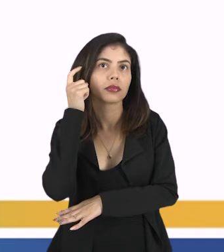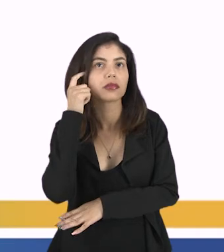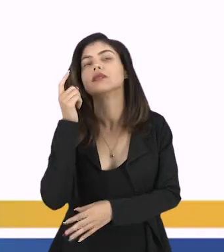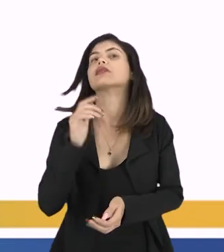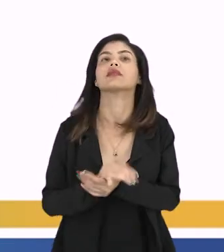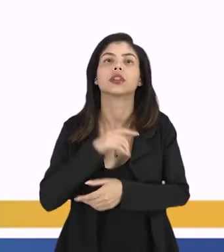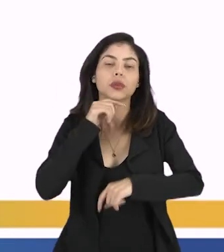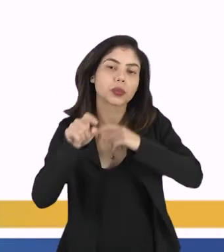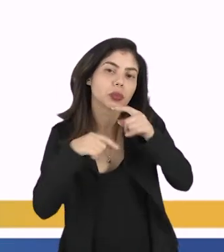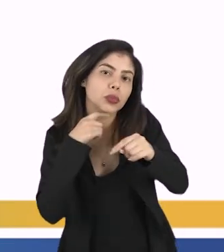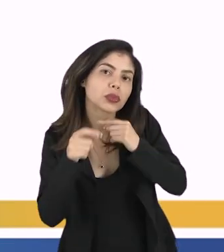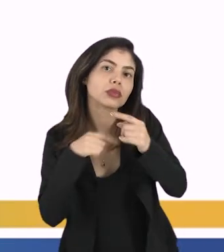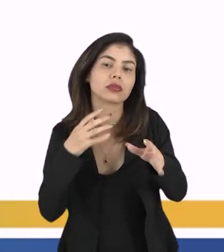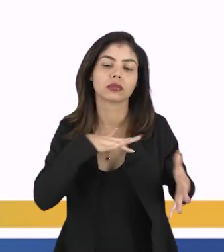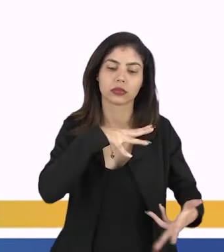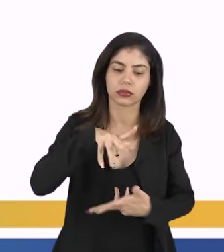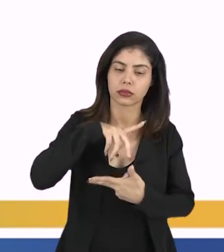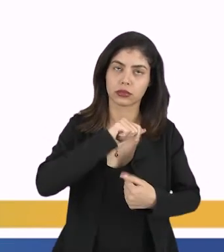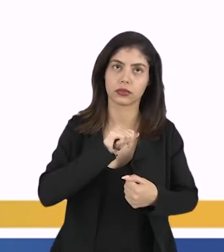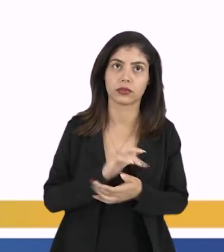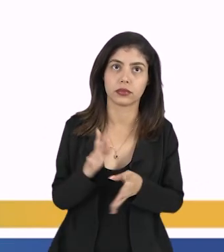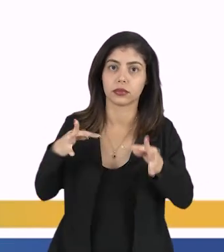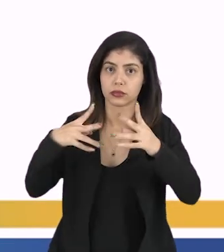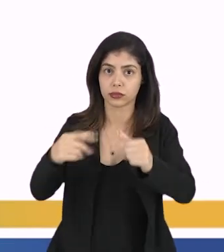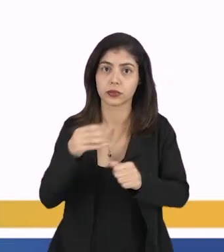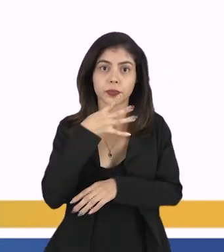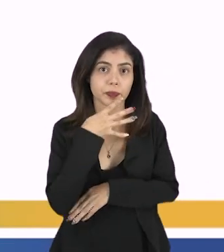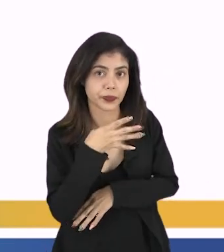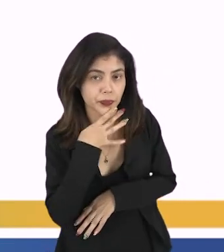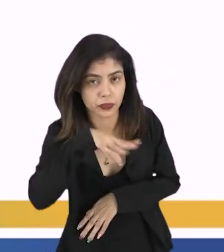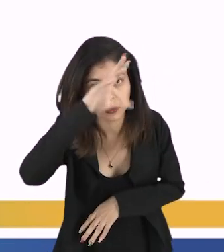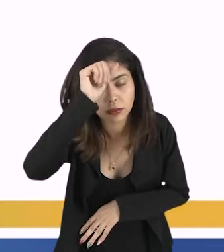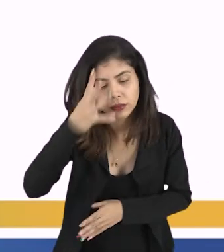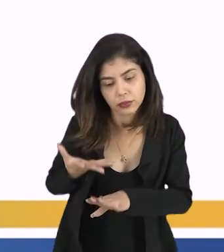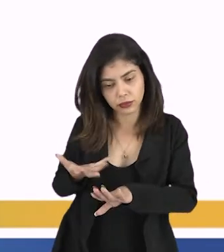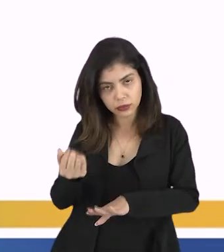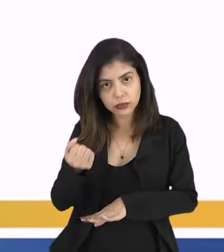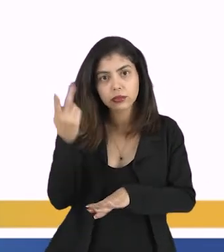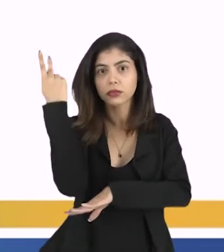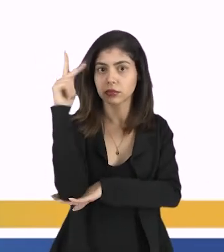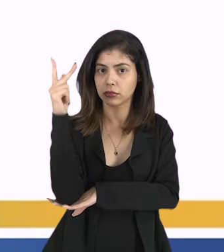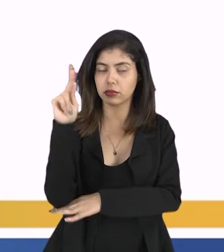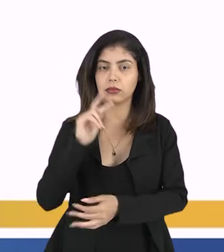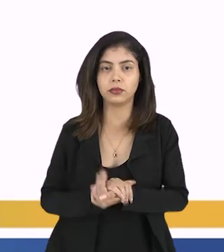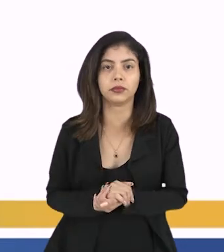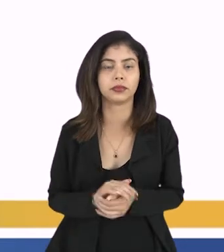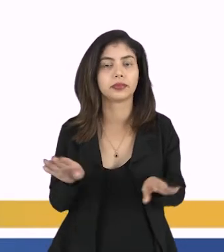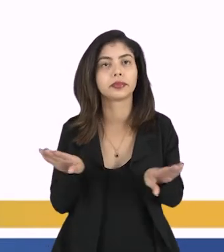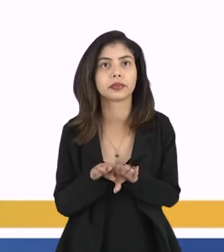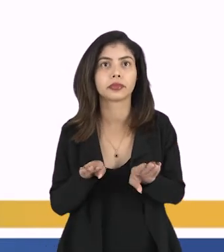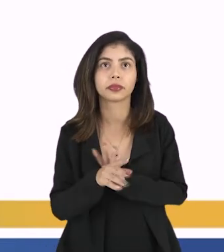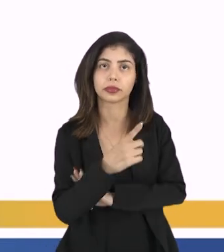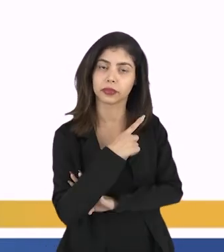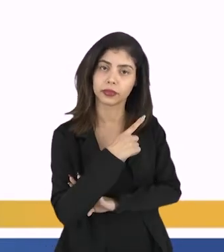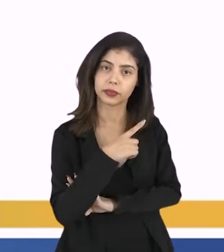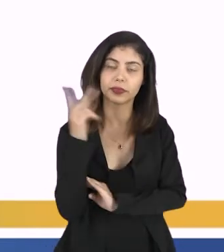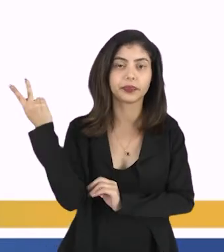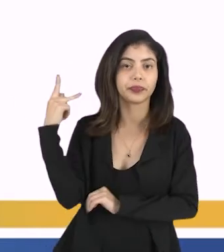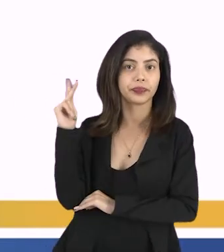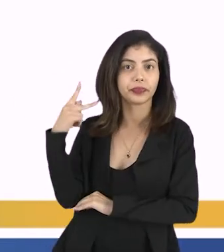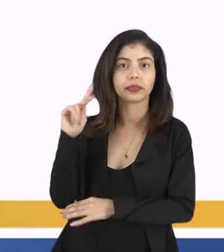Descartes, a dúvida que ele traz para o mundo, de todo o conhecimento que vai receber desse período aí, do